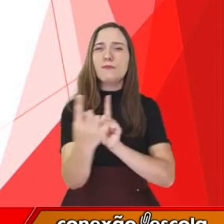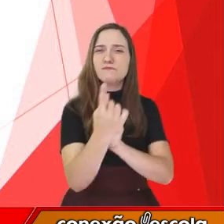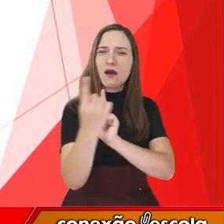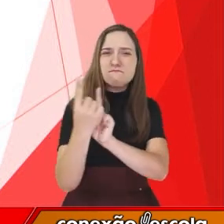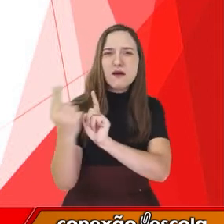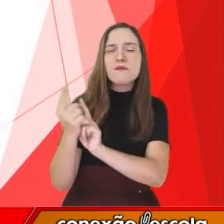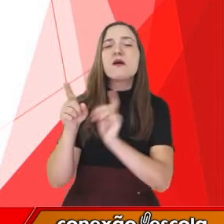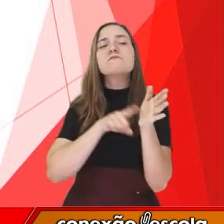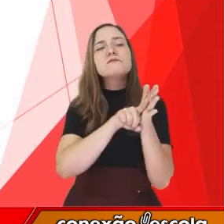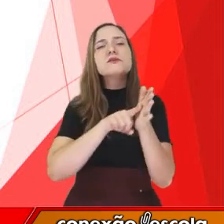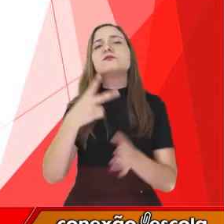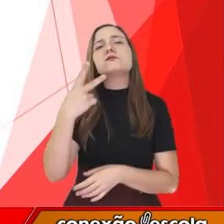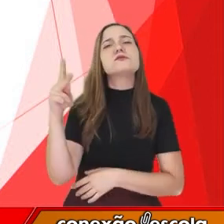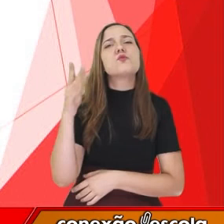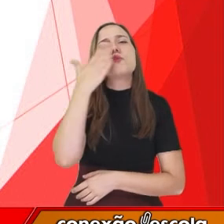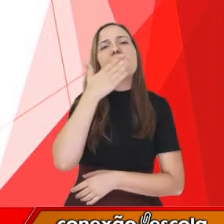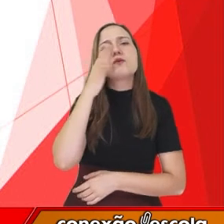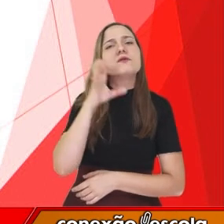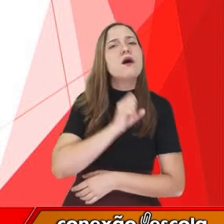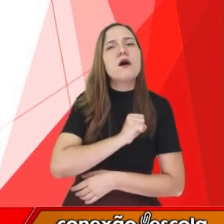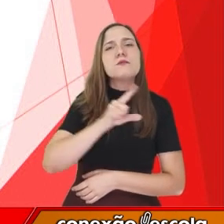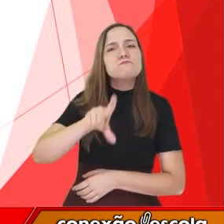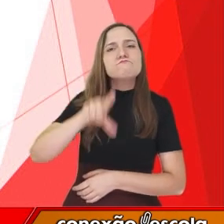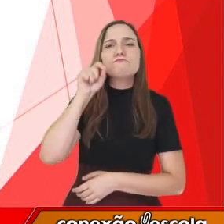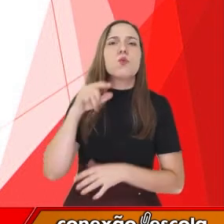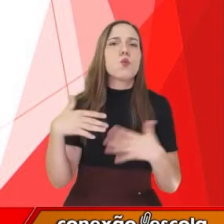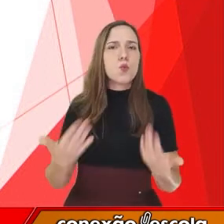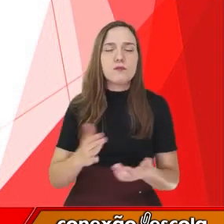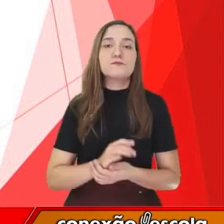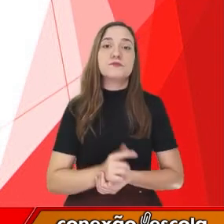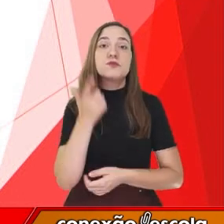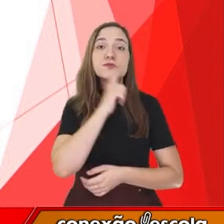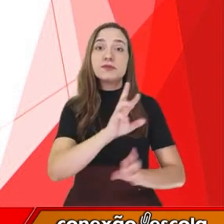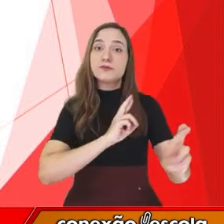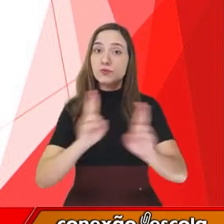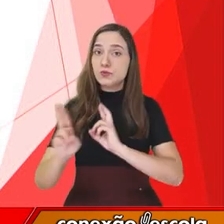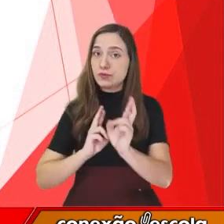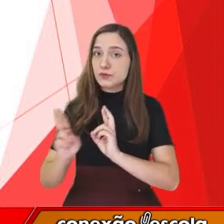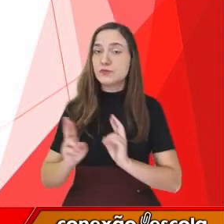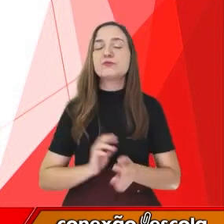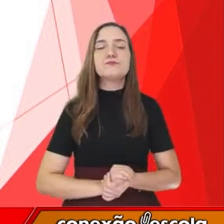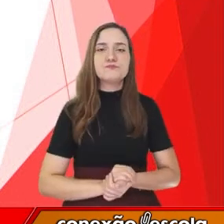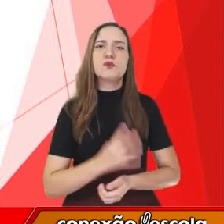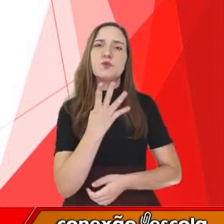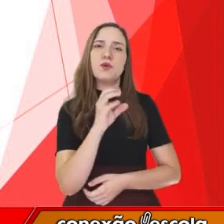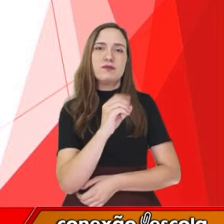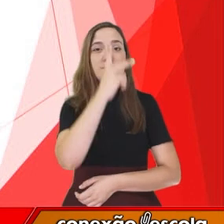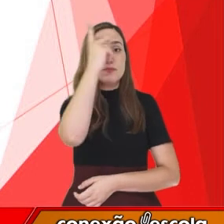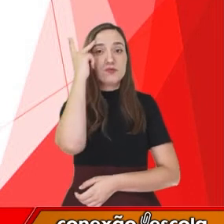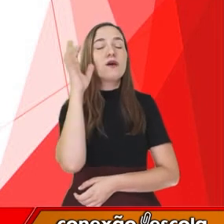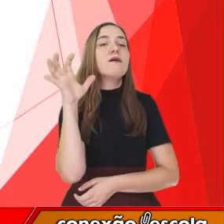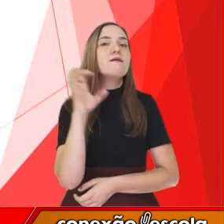saber qual a sobremesa preferida e obteve o seguinte resultado: 40